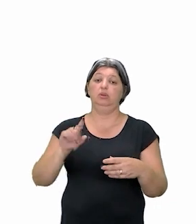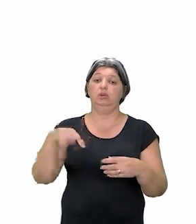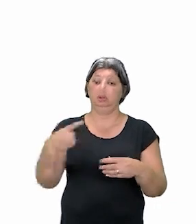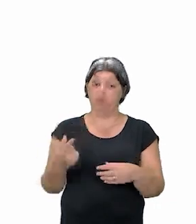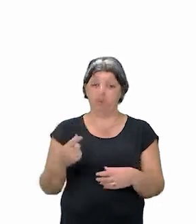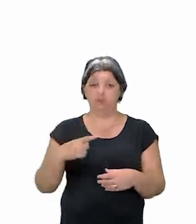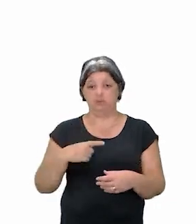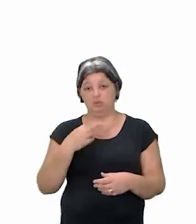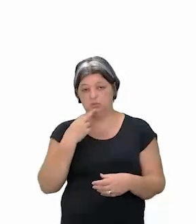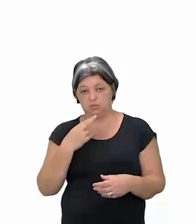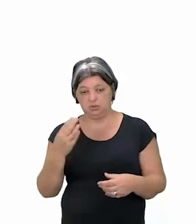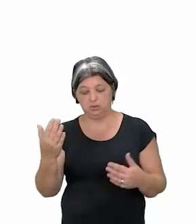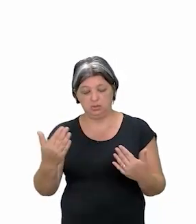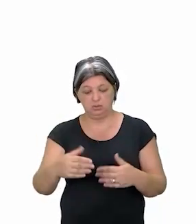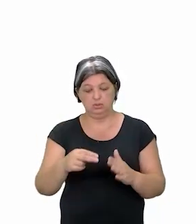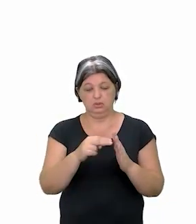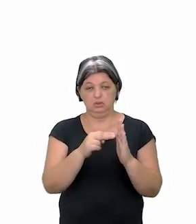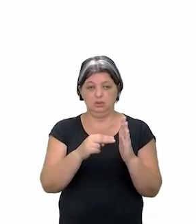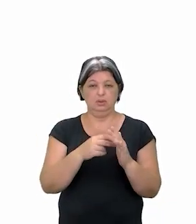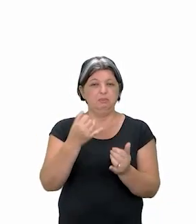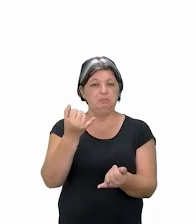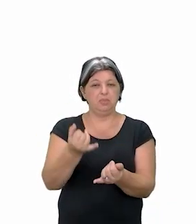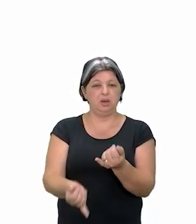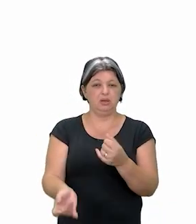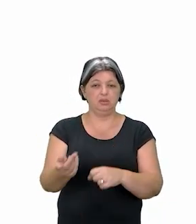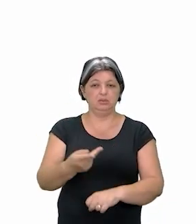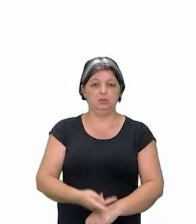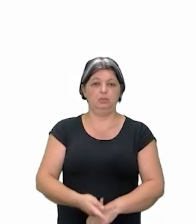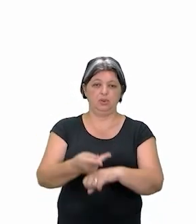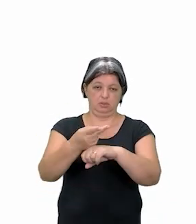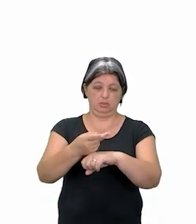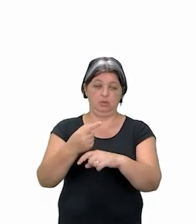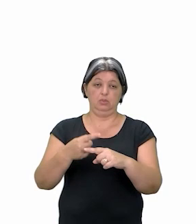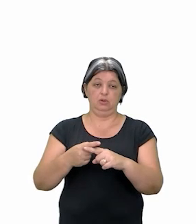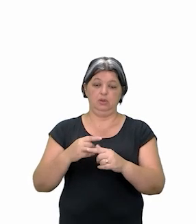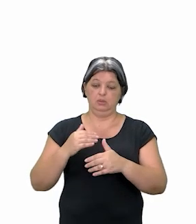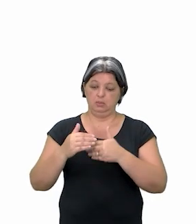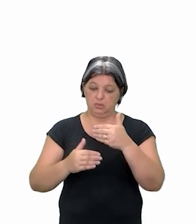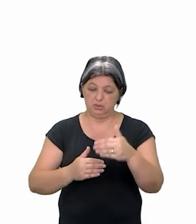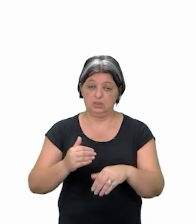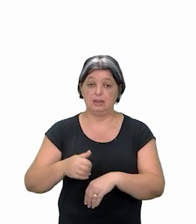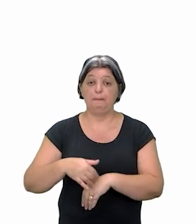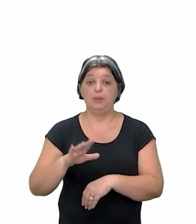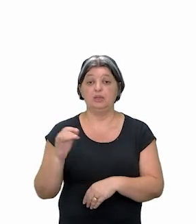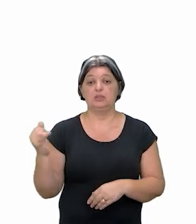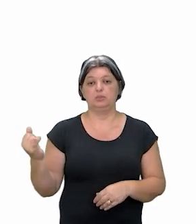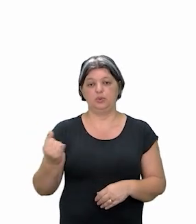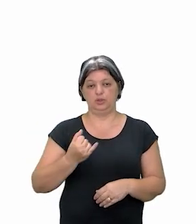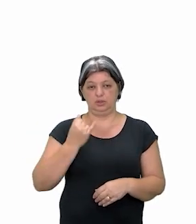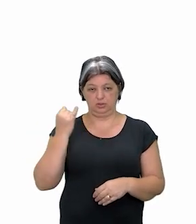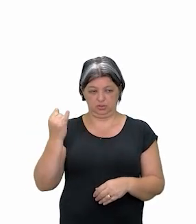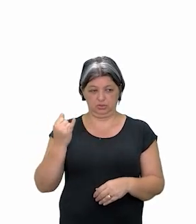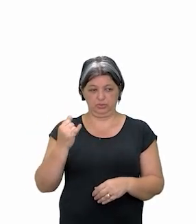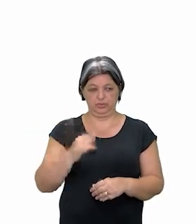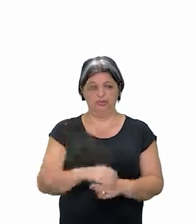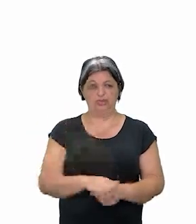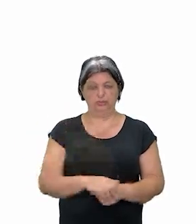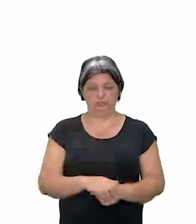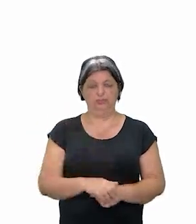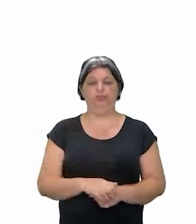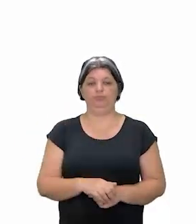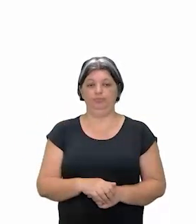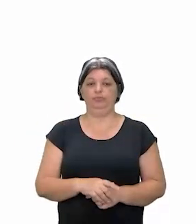a nota, como se fosse um grande troféu, né, sendo que o processo sempre é o mais importante. Então, esse tipo de avaliação, ele